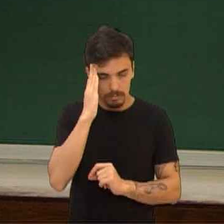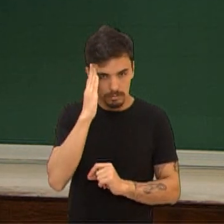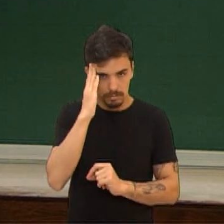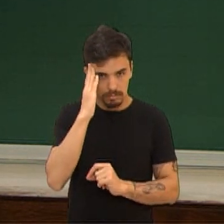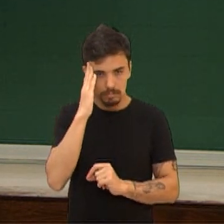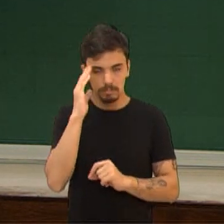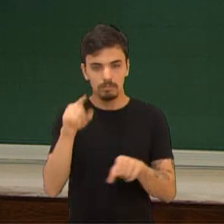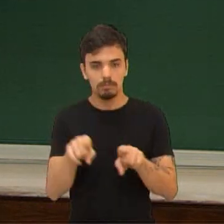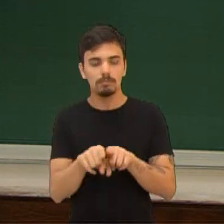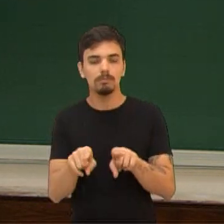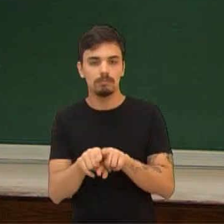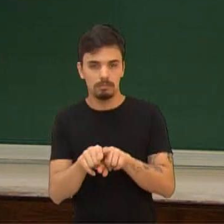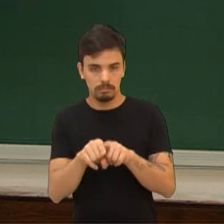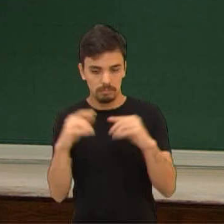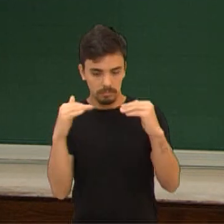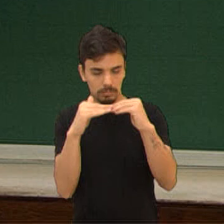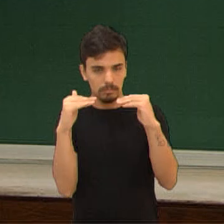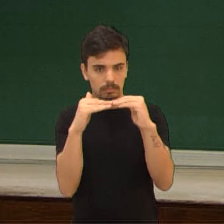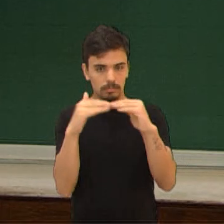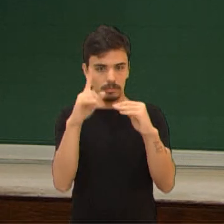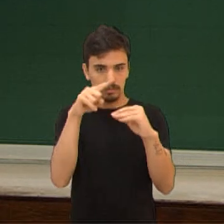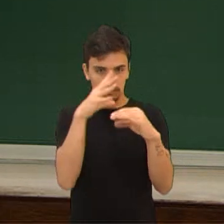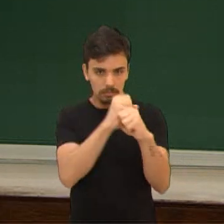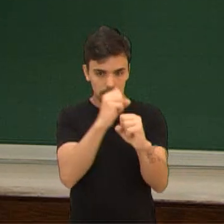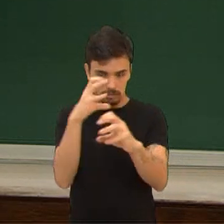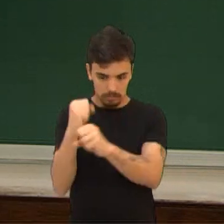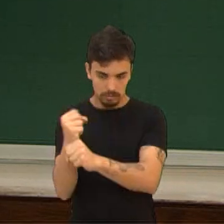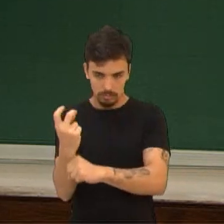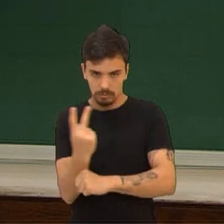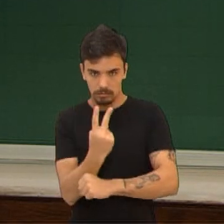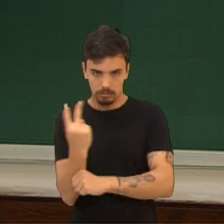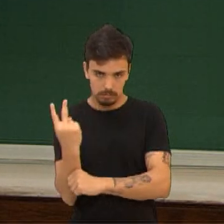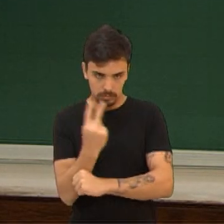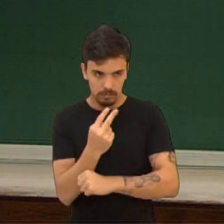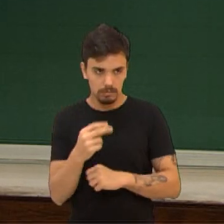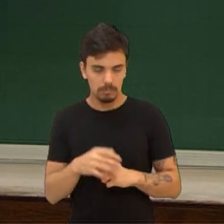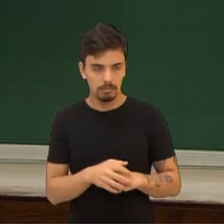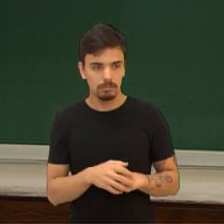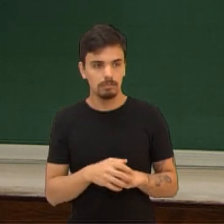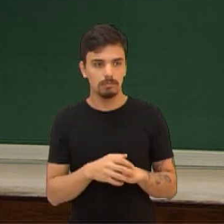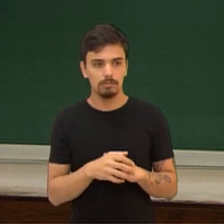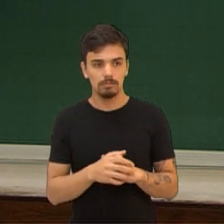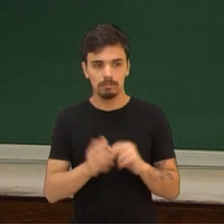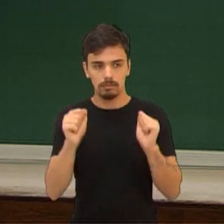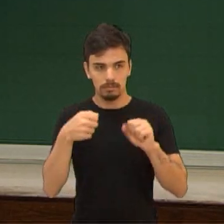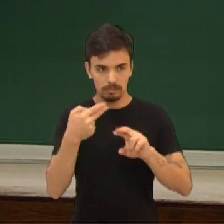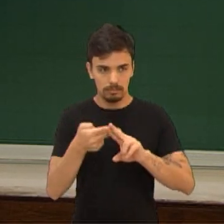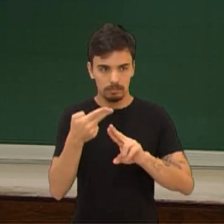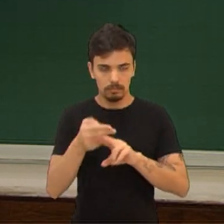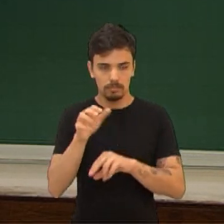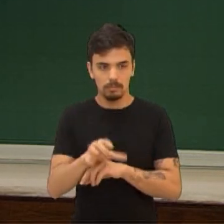equivalente é a soma das capacitâncias. Então, basta aplicar isso.